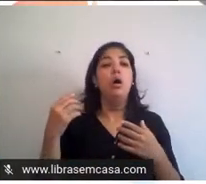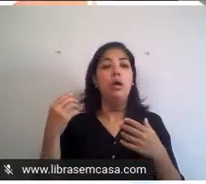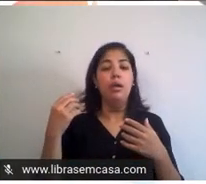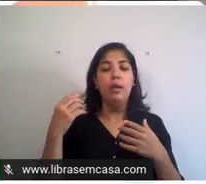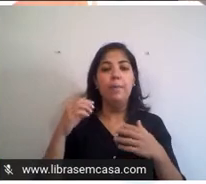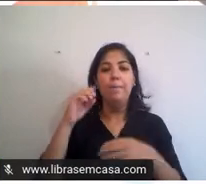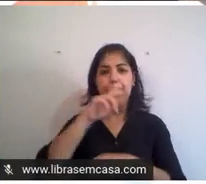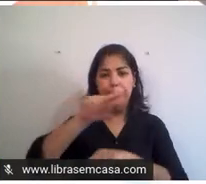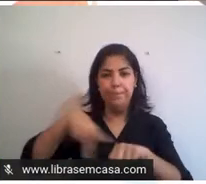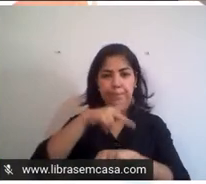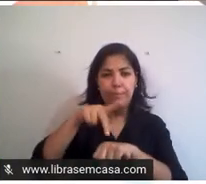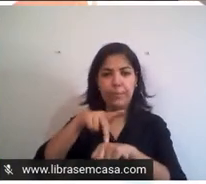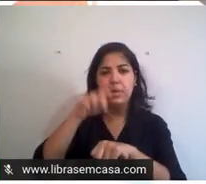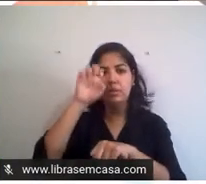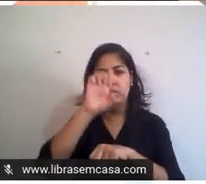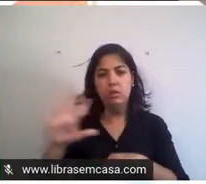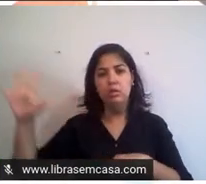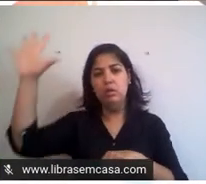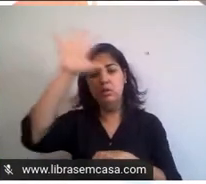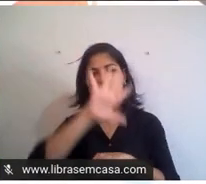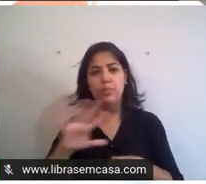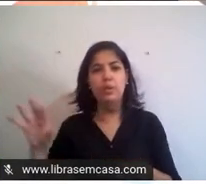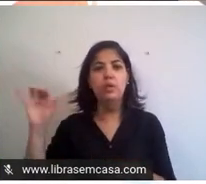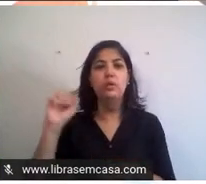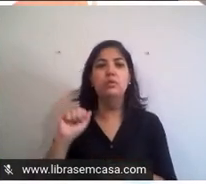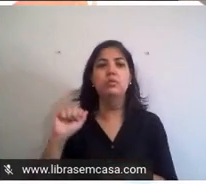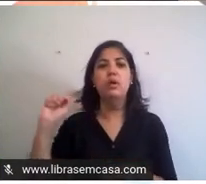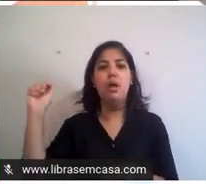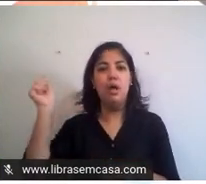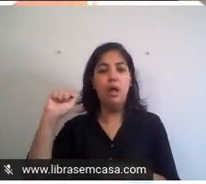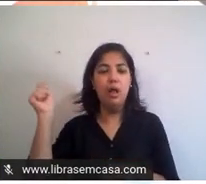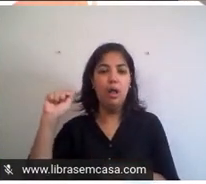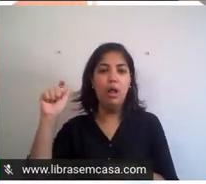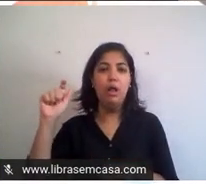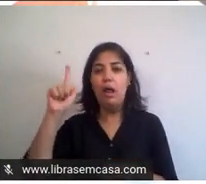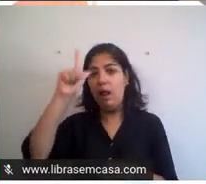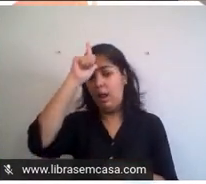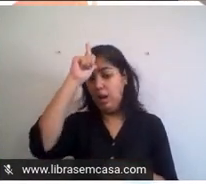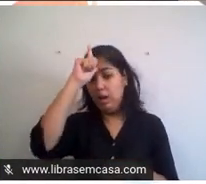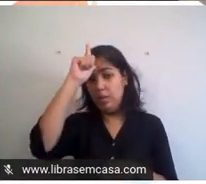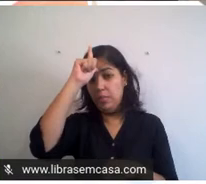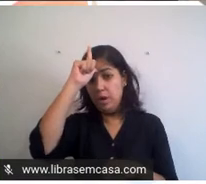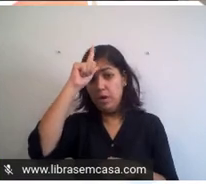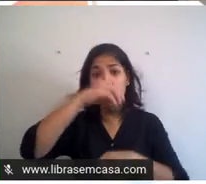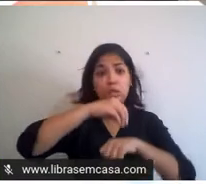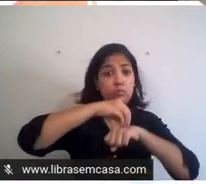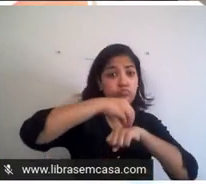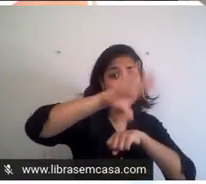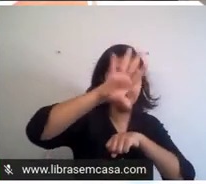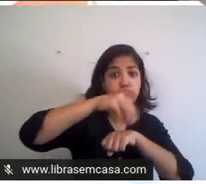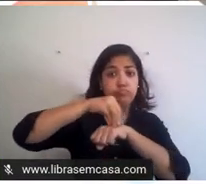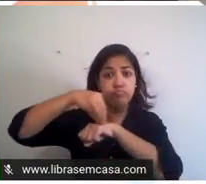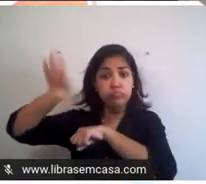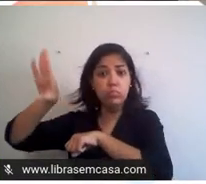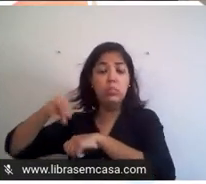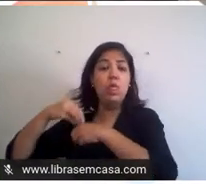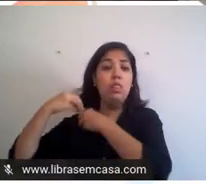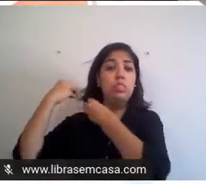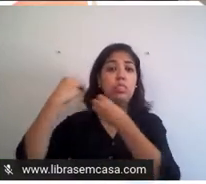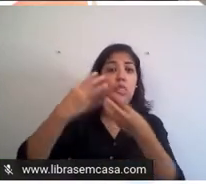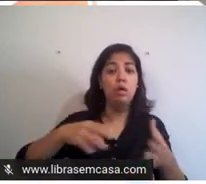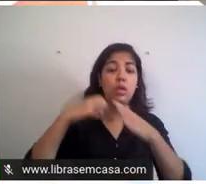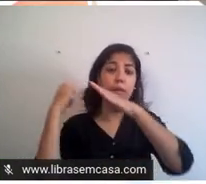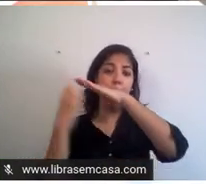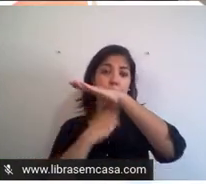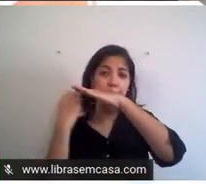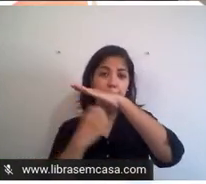Na Alemanha, muitos amigos meus que têm casa estão exportando eletricidade para a geradora, para a companhia estatal